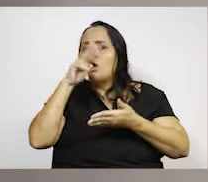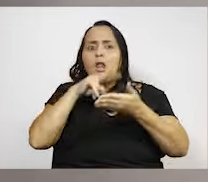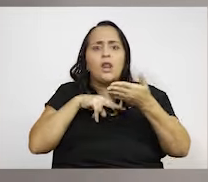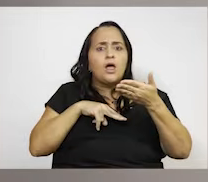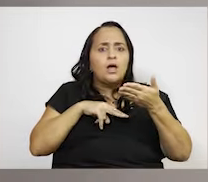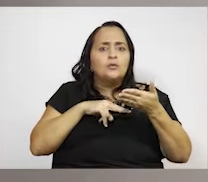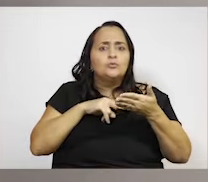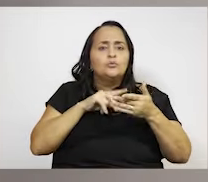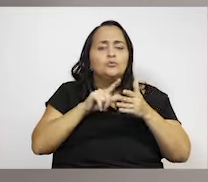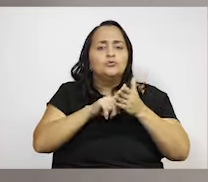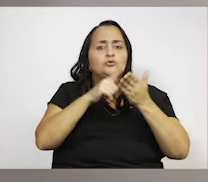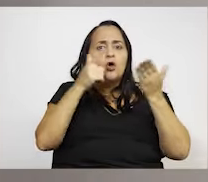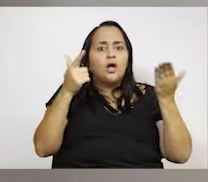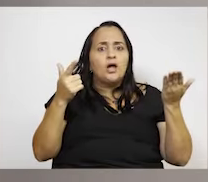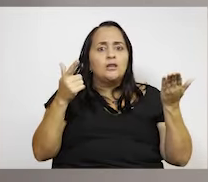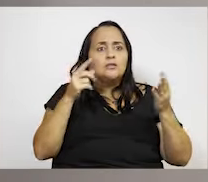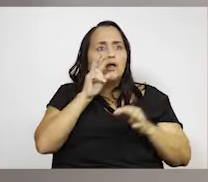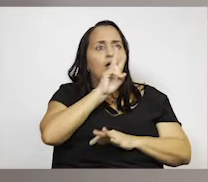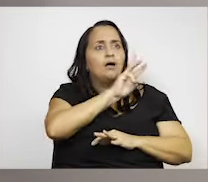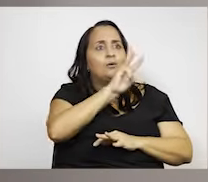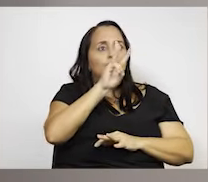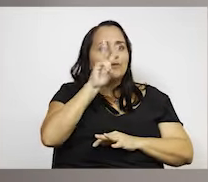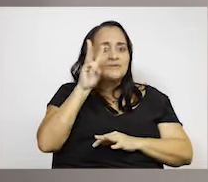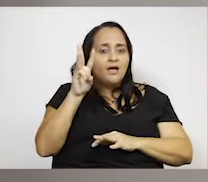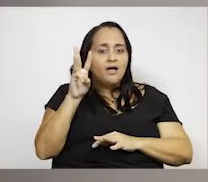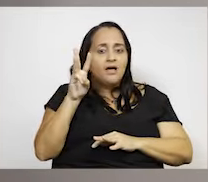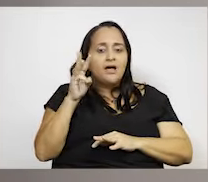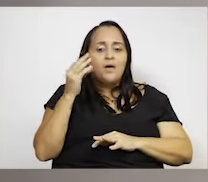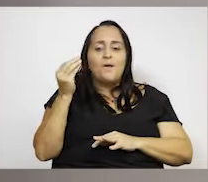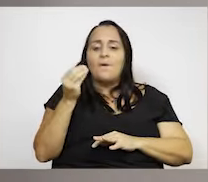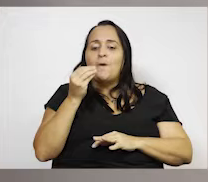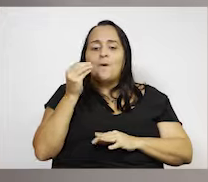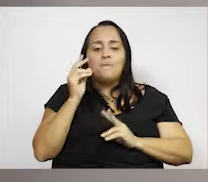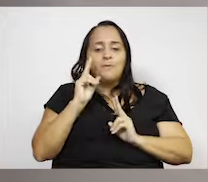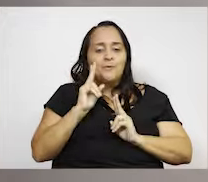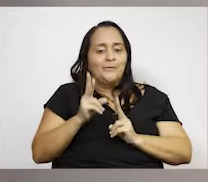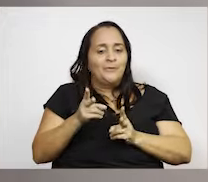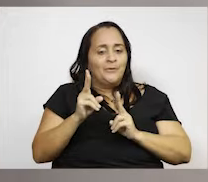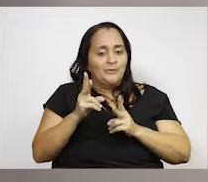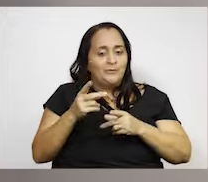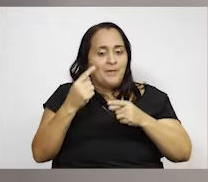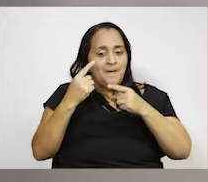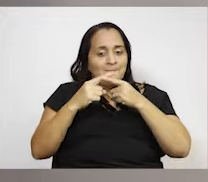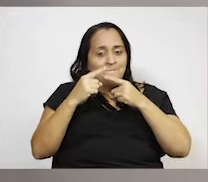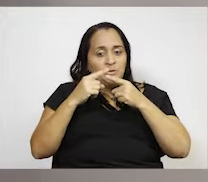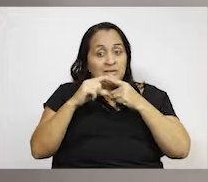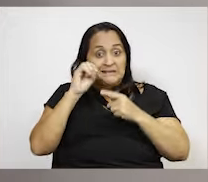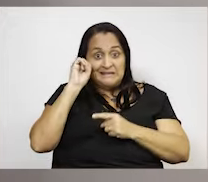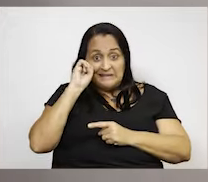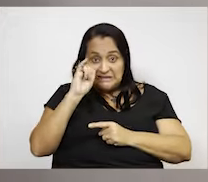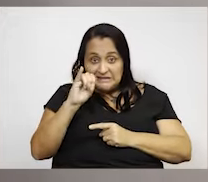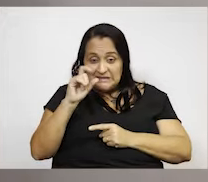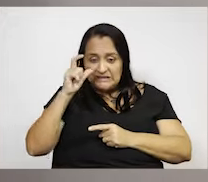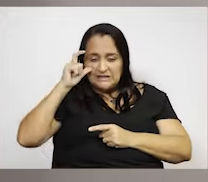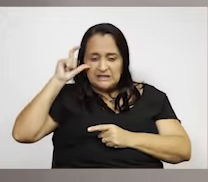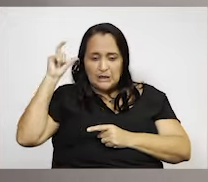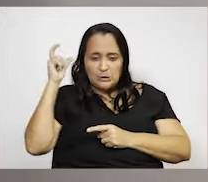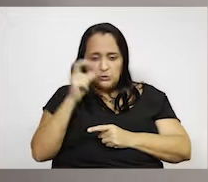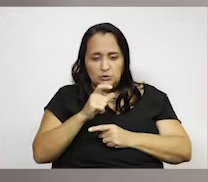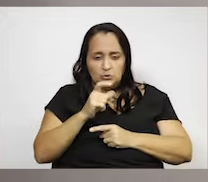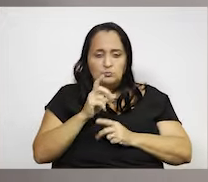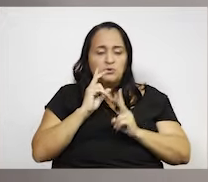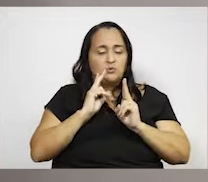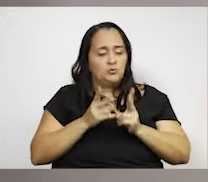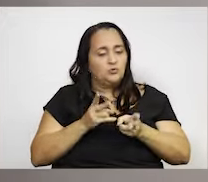sendo lido, essas matérias que são as mais lidas, a gente continua nelas. Porque se o leitor está se interessando por